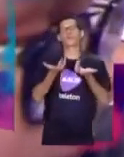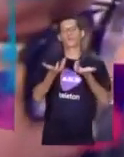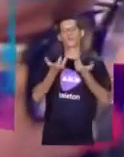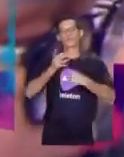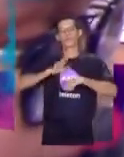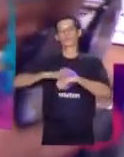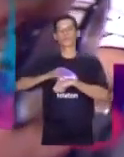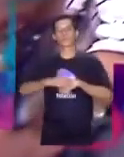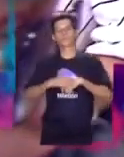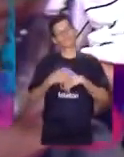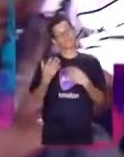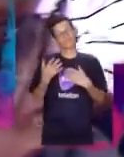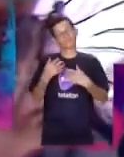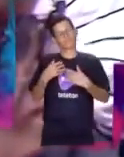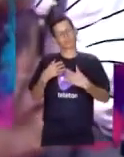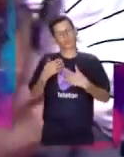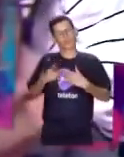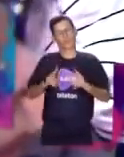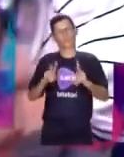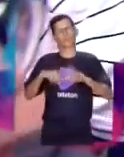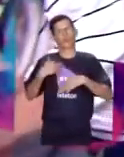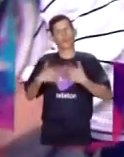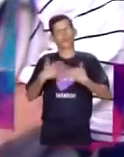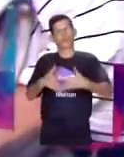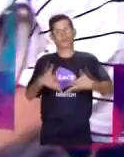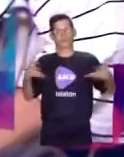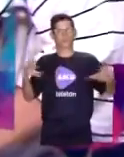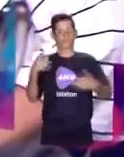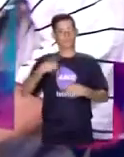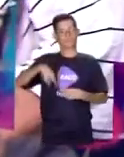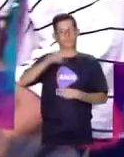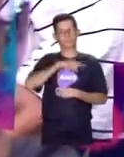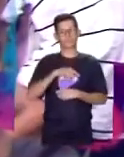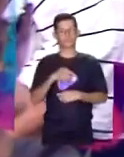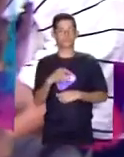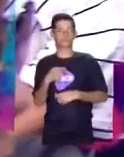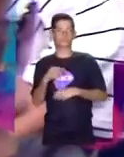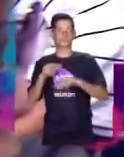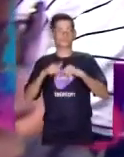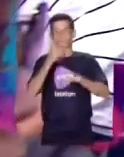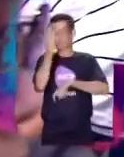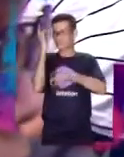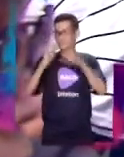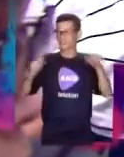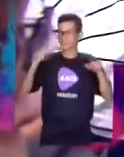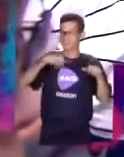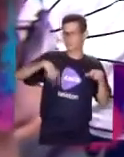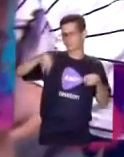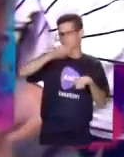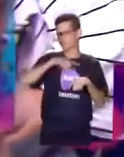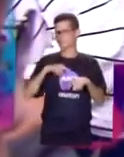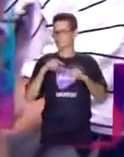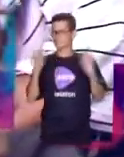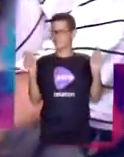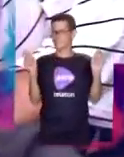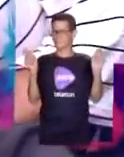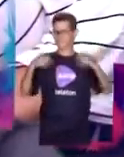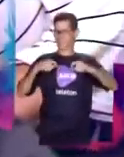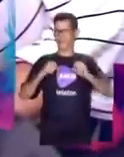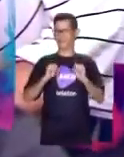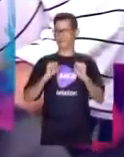continuar crescendo e mostrando para as pessoas que elas